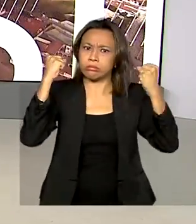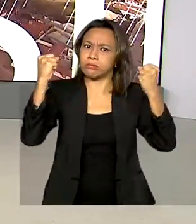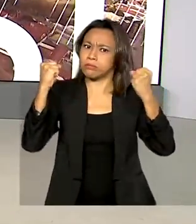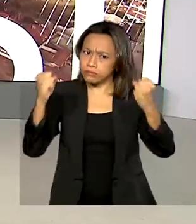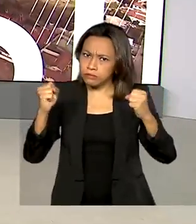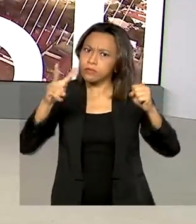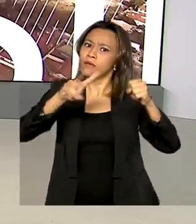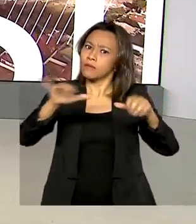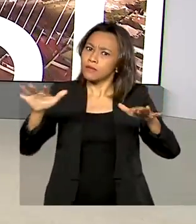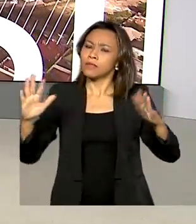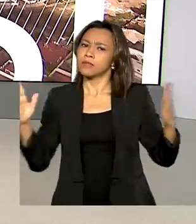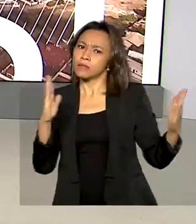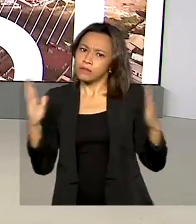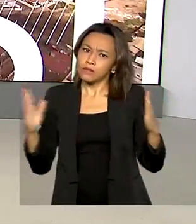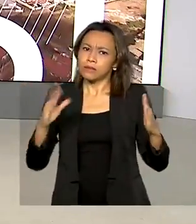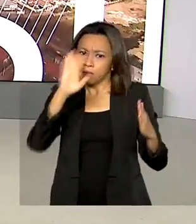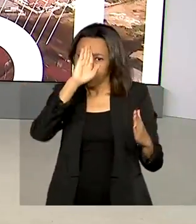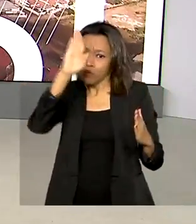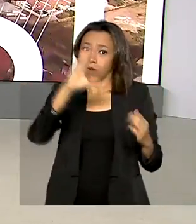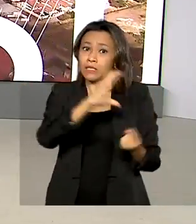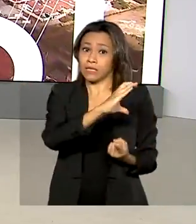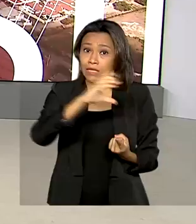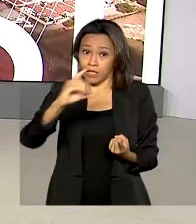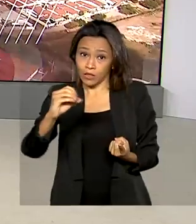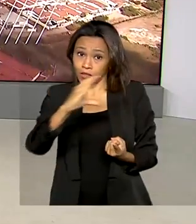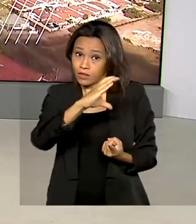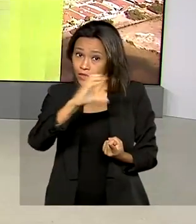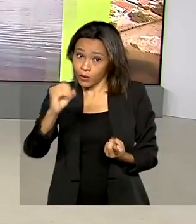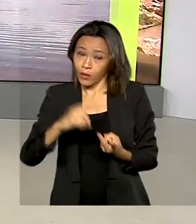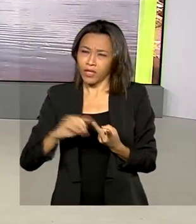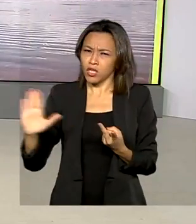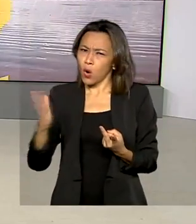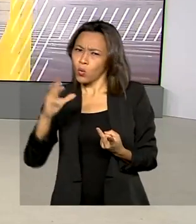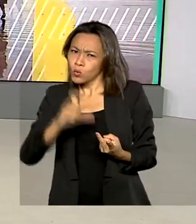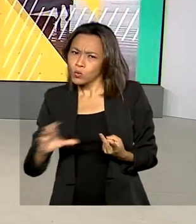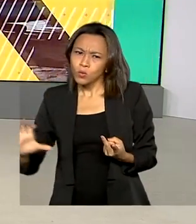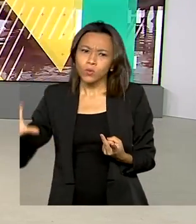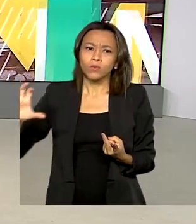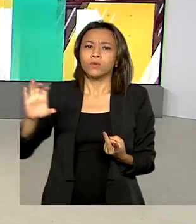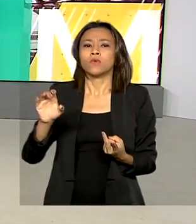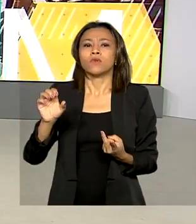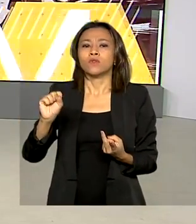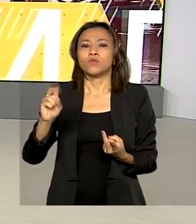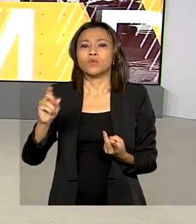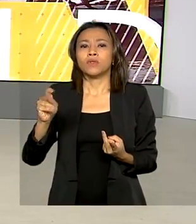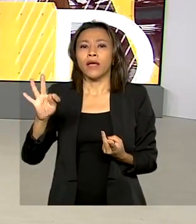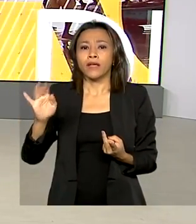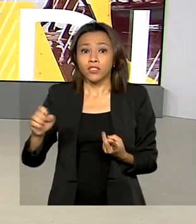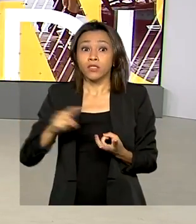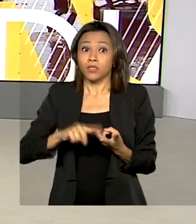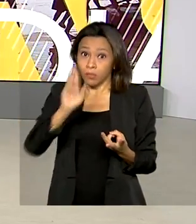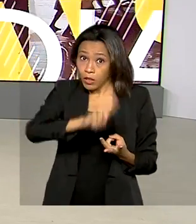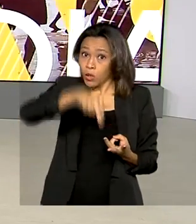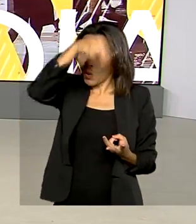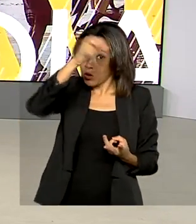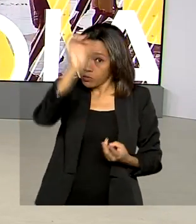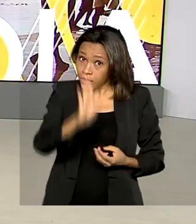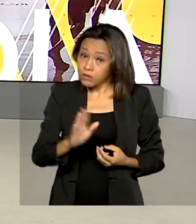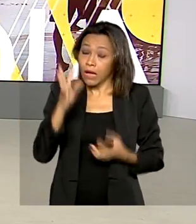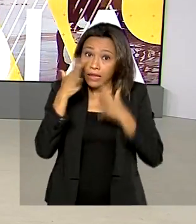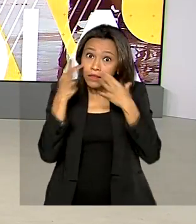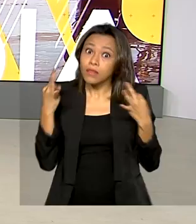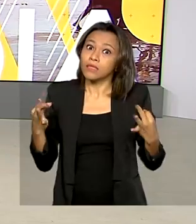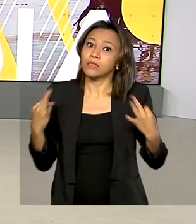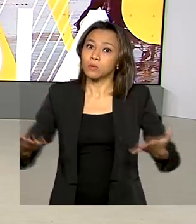em grande parte da região centro-oeste e algumas áreas do sudeste e do norte do país. O IMET alerta para os perigos